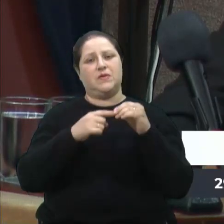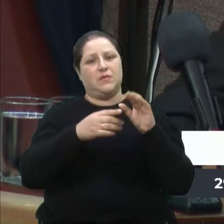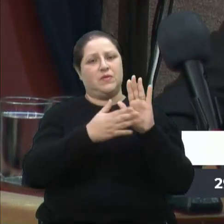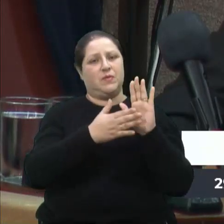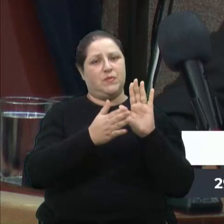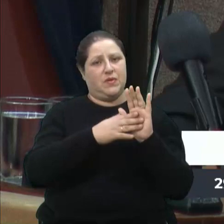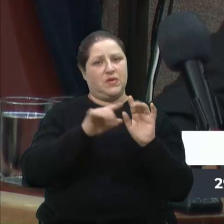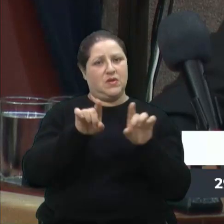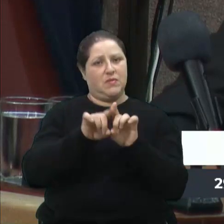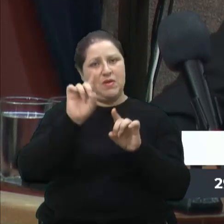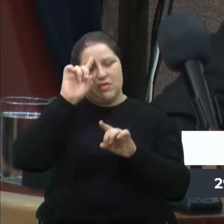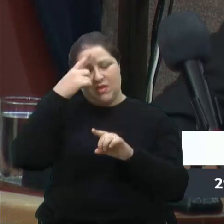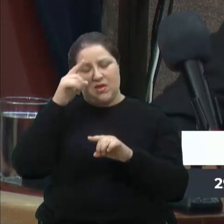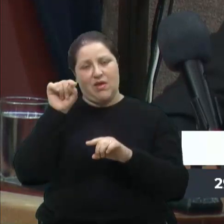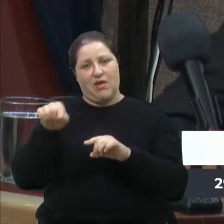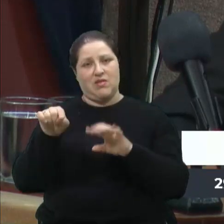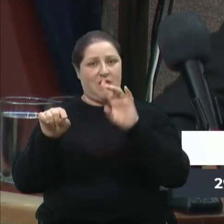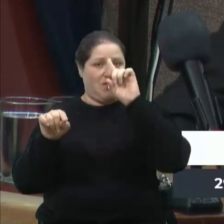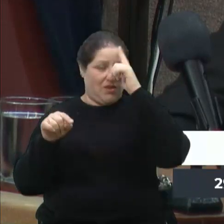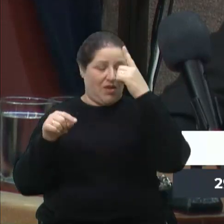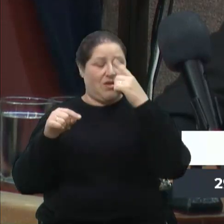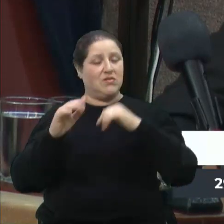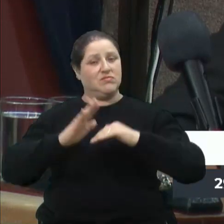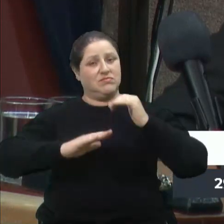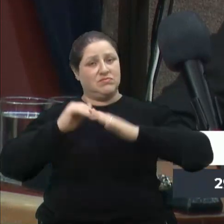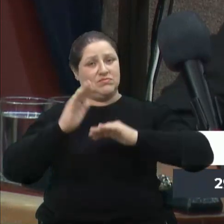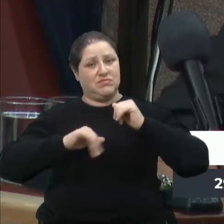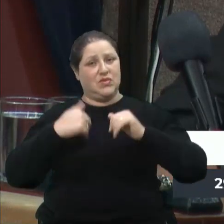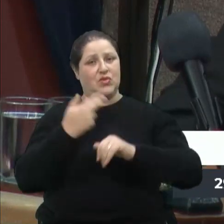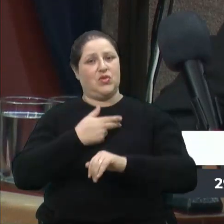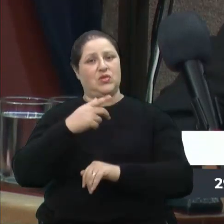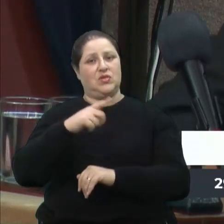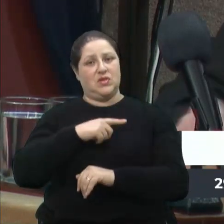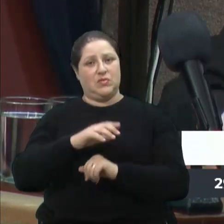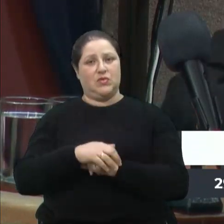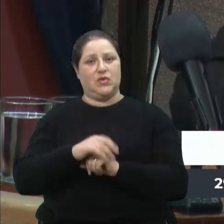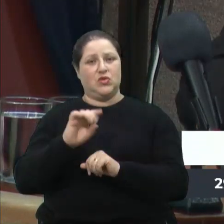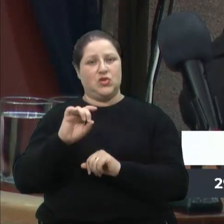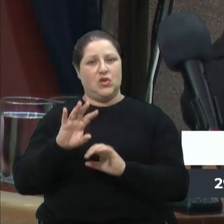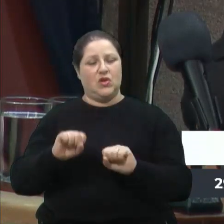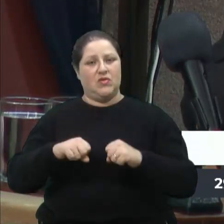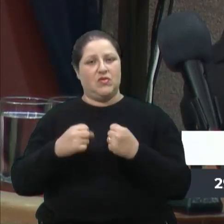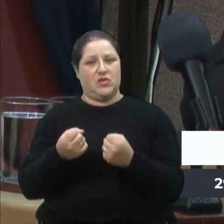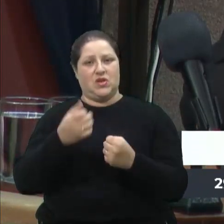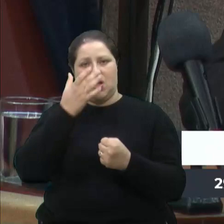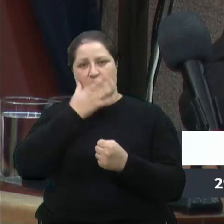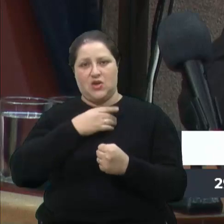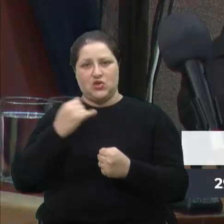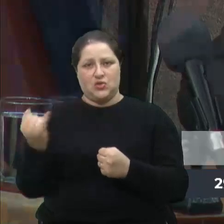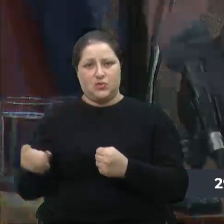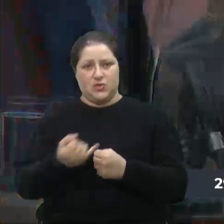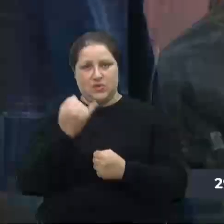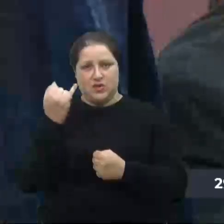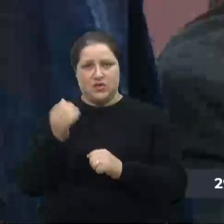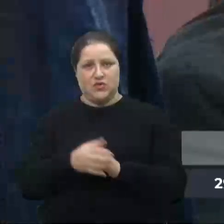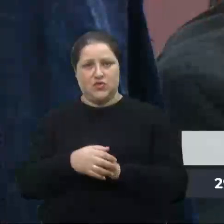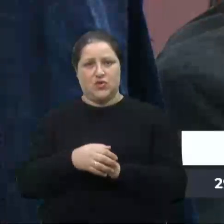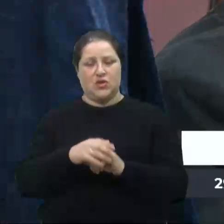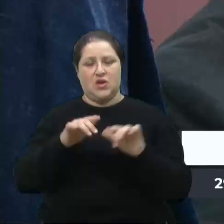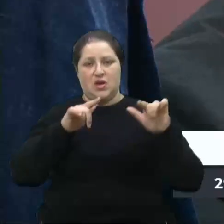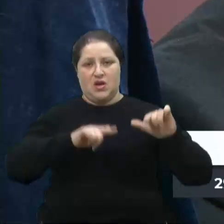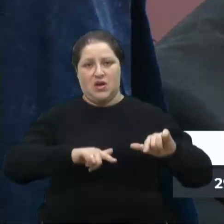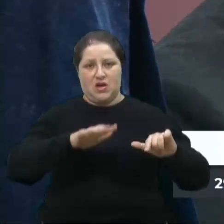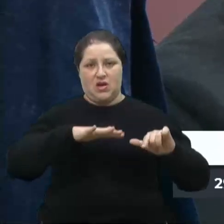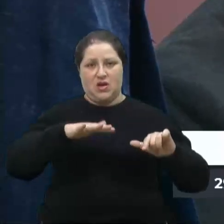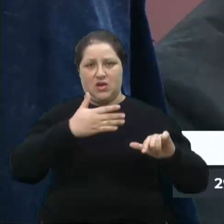ideias. Eu acho que é essa a ideia construtiva que nós temos. E só para reforçar que eu acho muito importante, o setor público